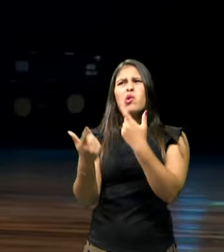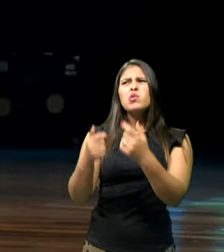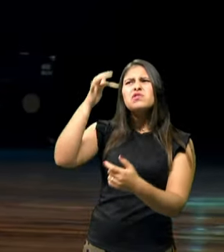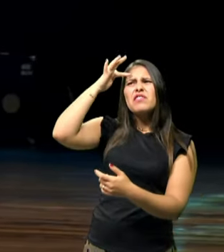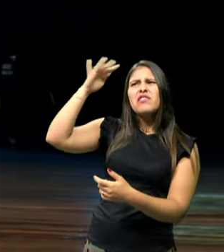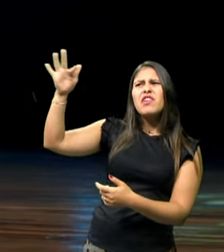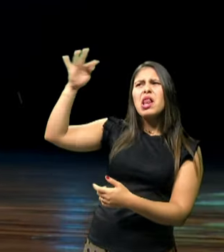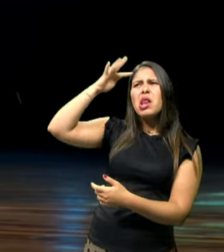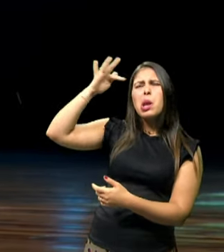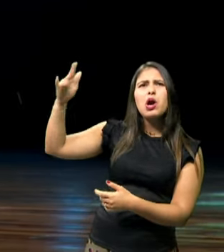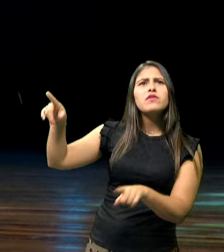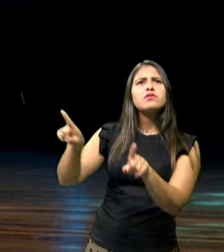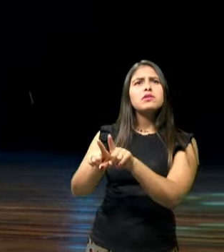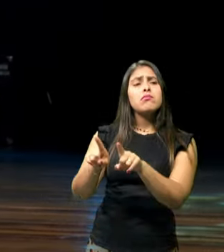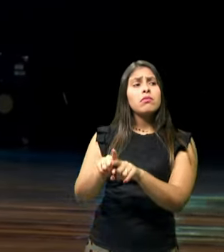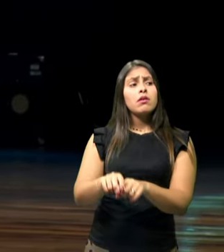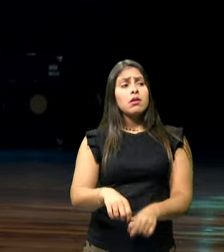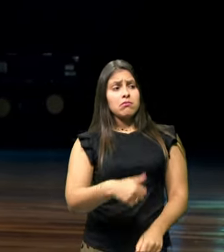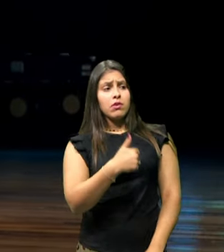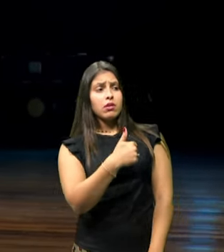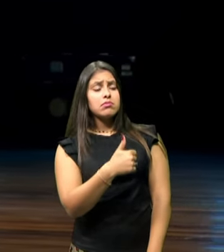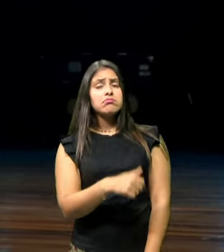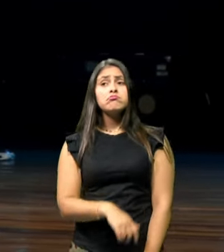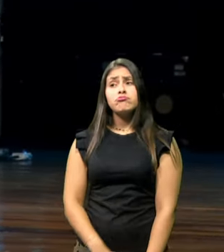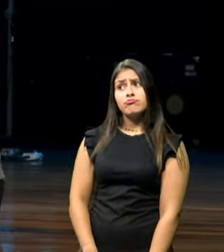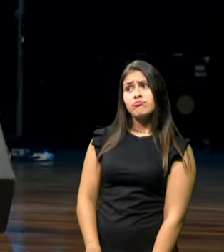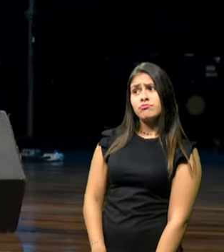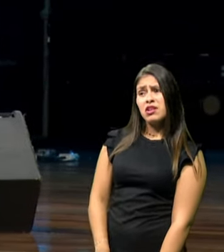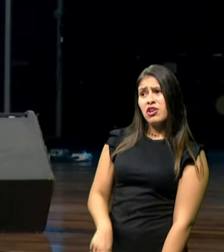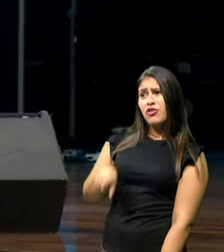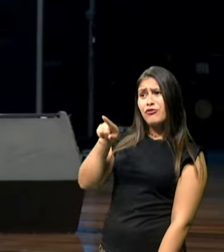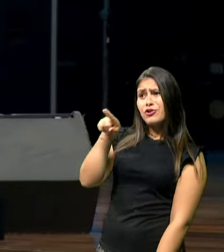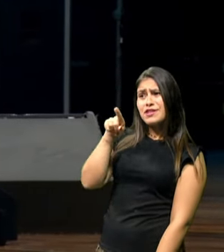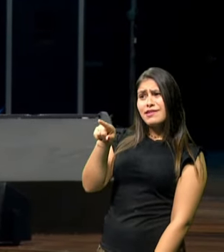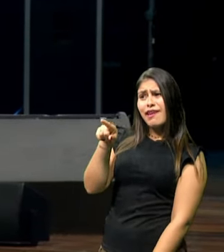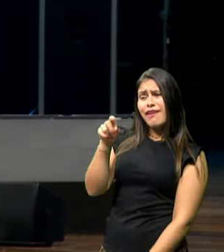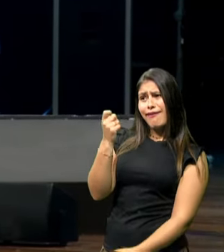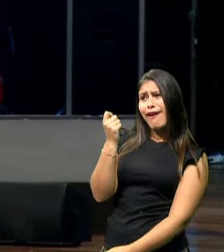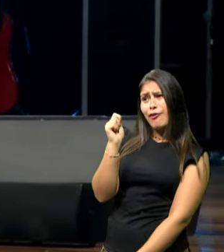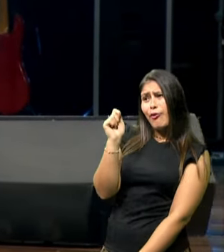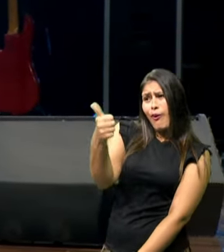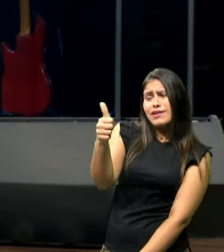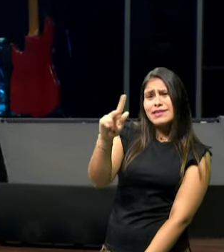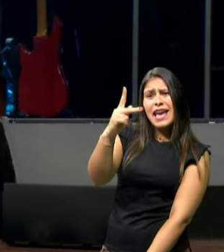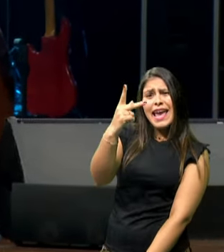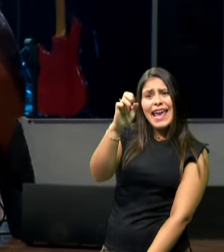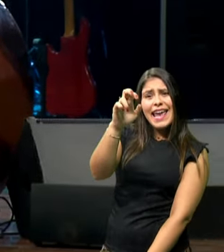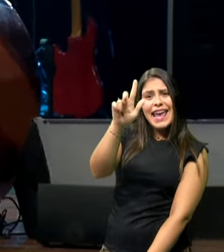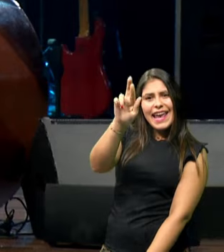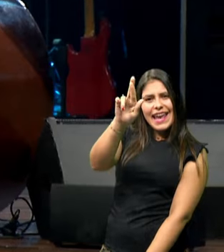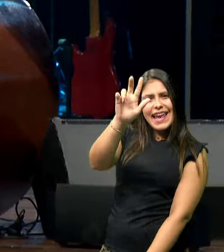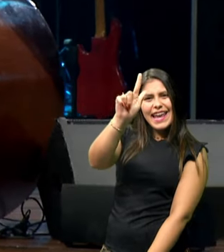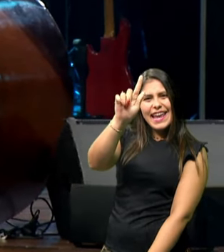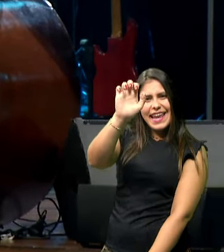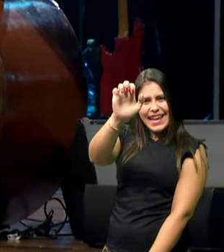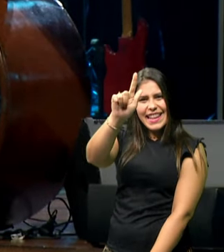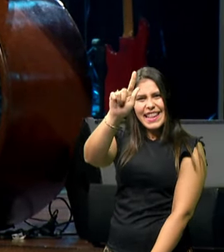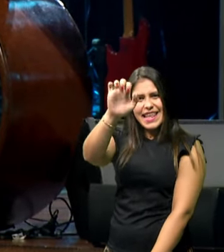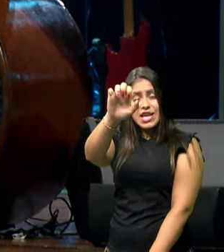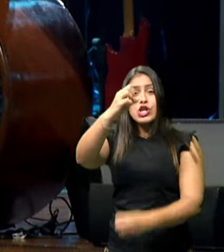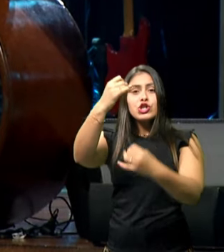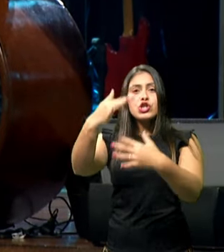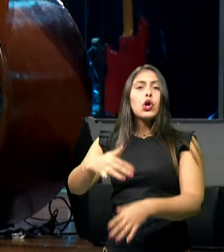filósofos. Aí ele falou, está tudo ok? Eu falei, olha, você para herege não falta nada. Ele falou, por quê? Porque